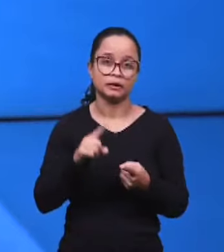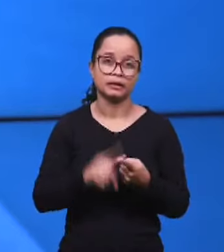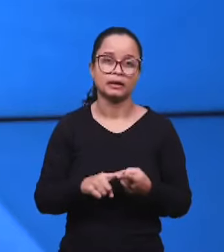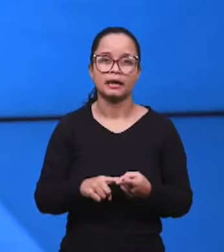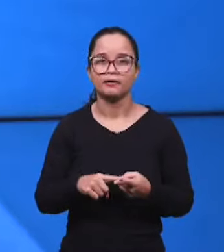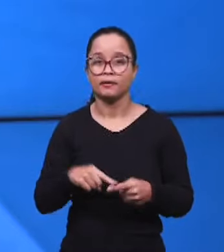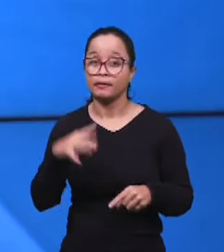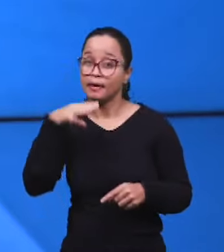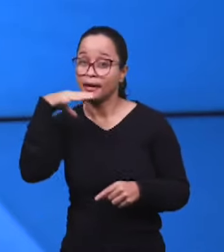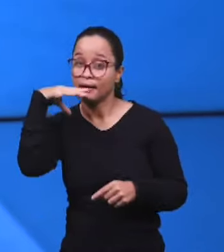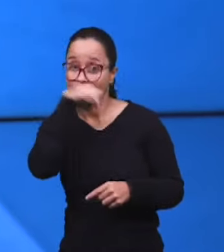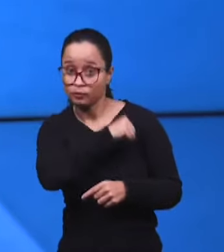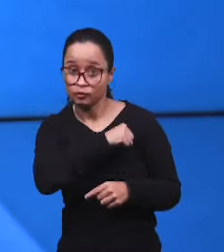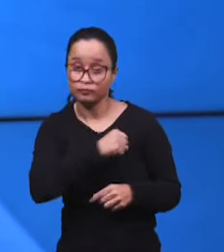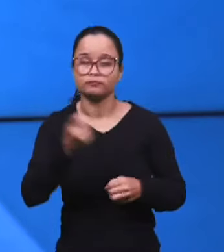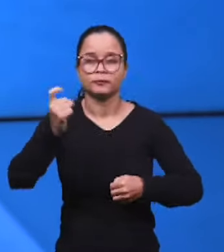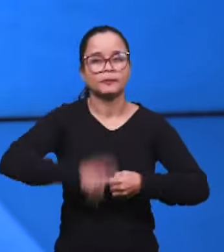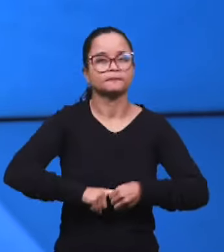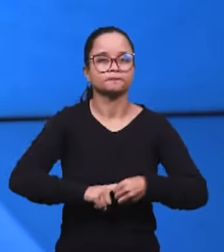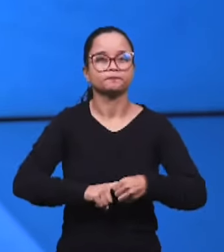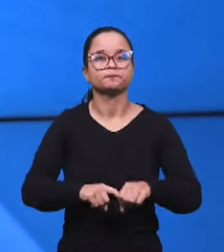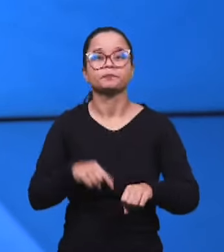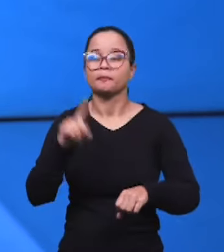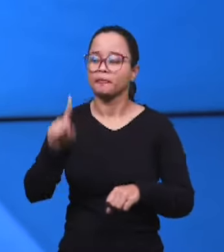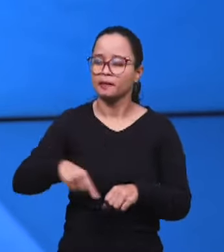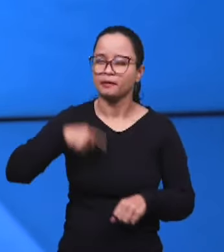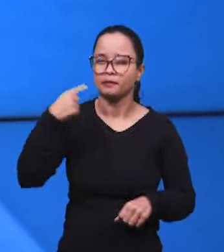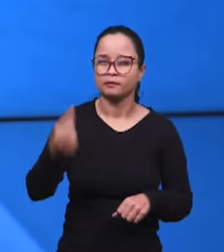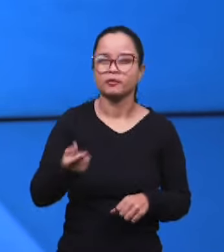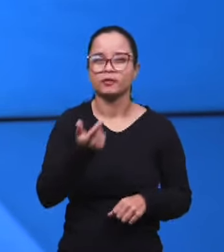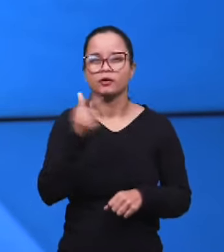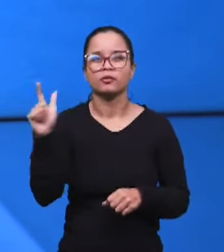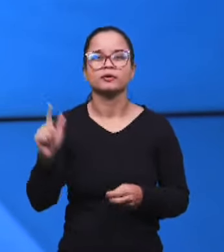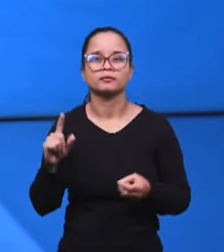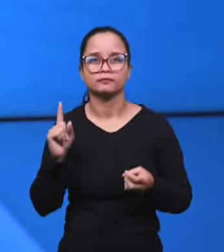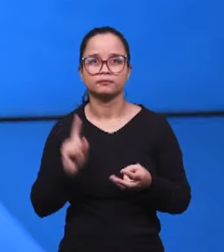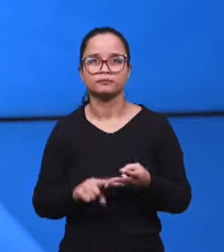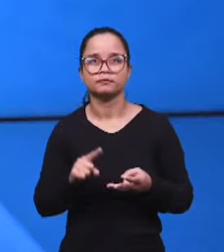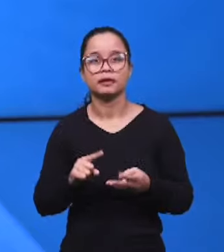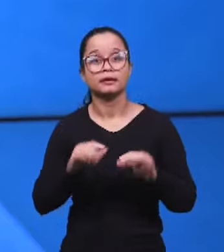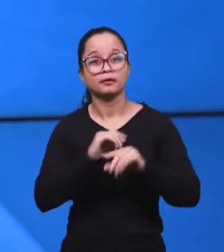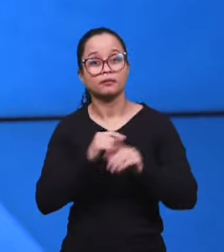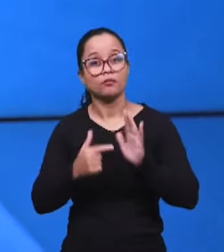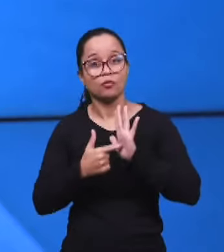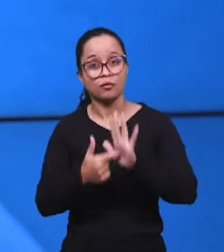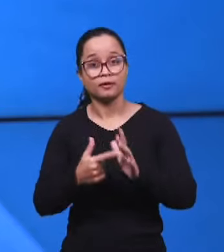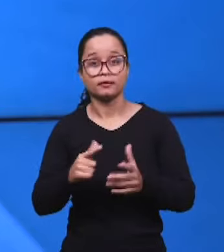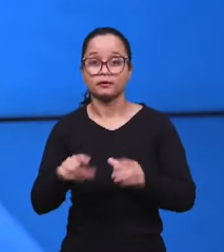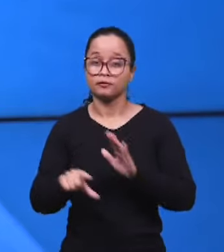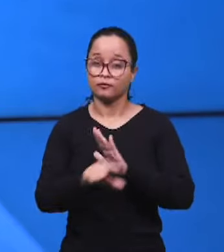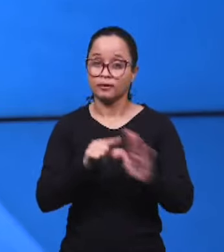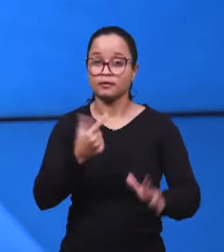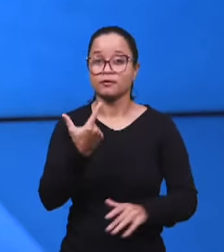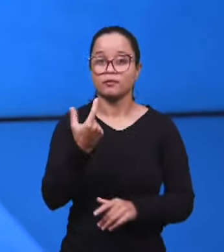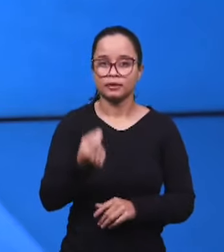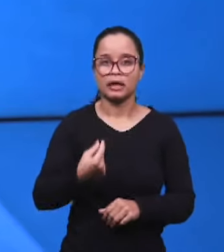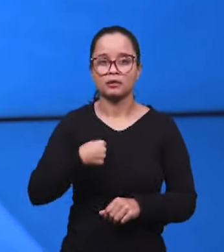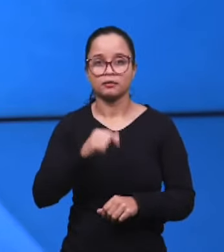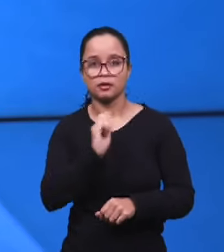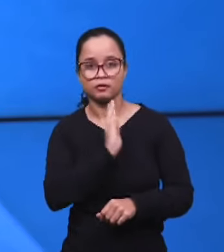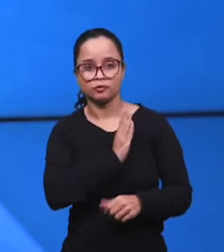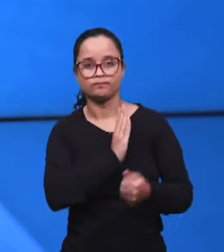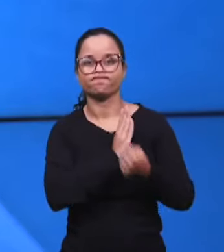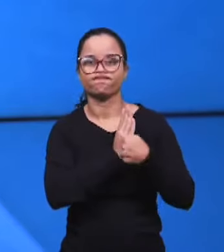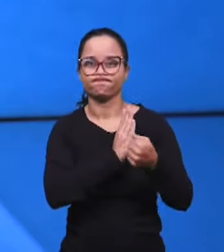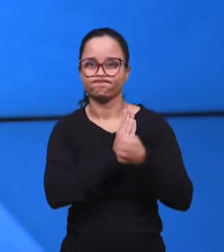que venho sem demora. E logo em seguida, né, vem a outra expressão que diz no verso 20, né, eis que estou à porta e